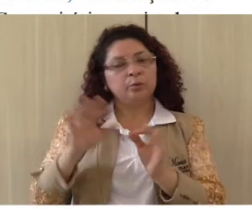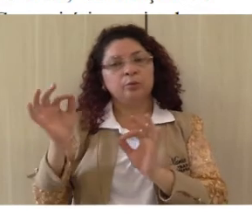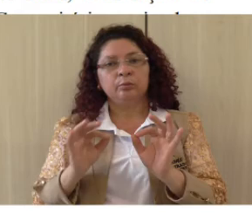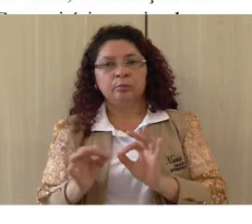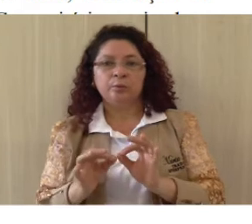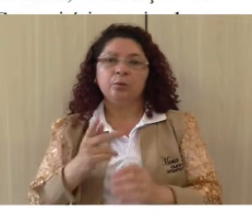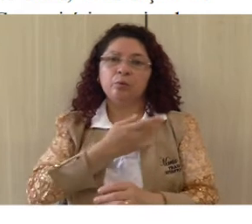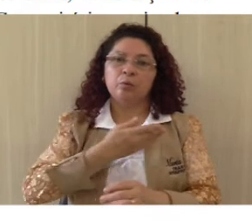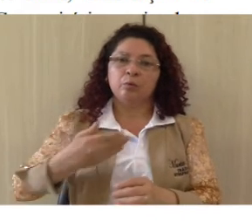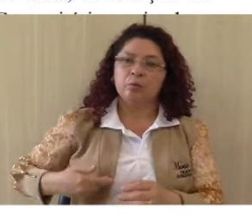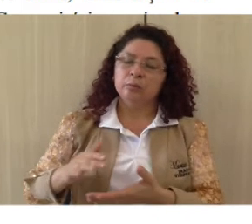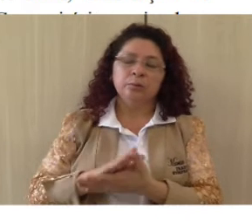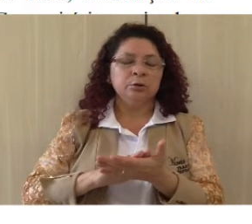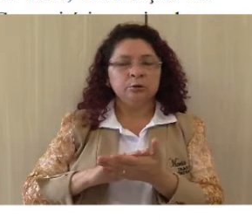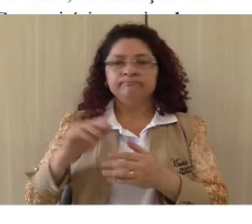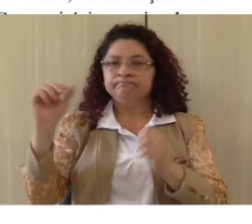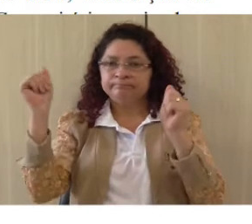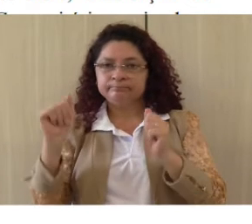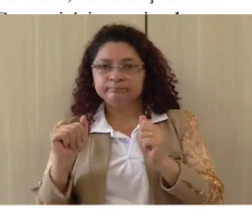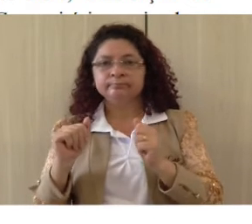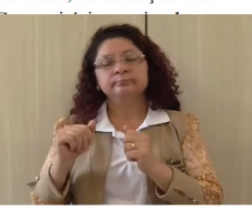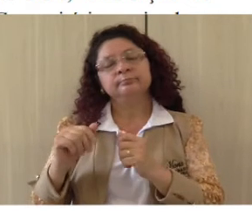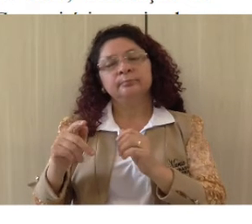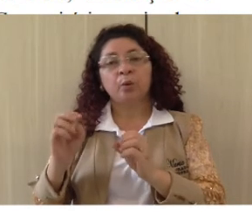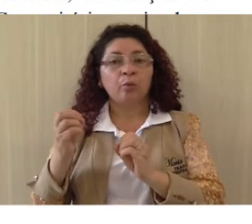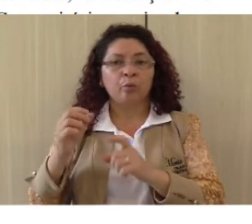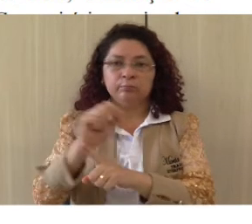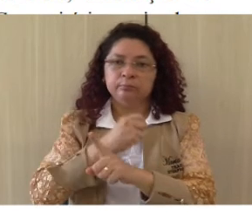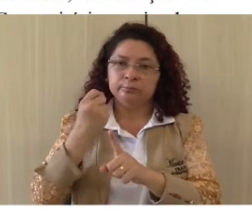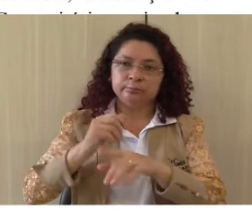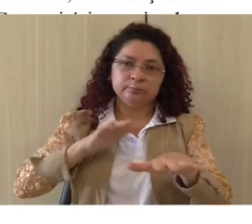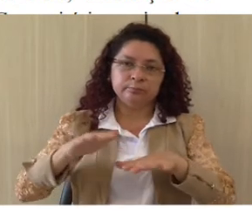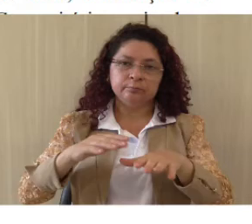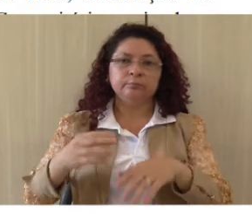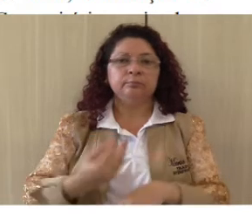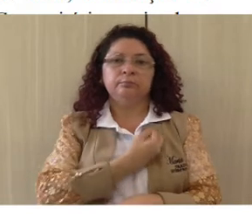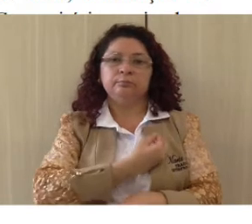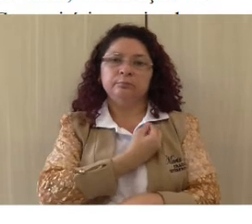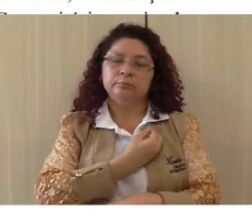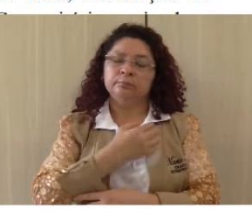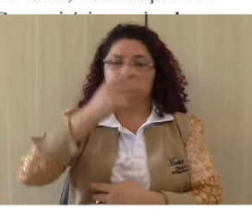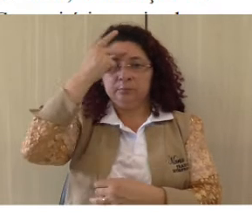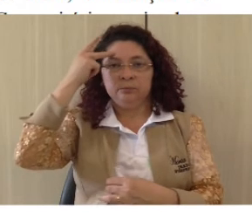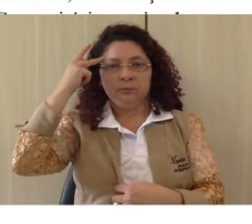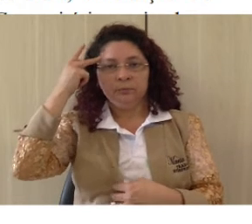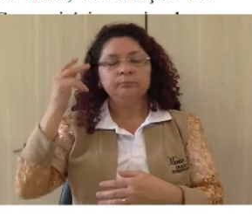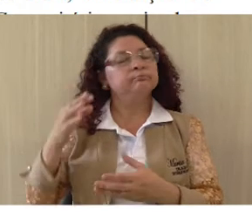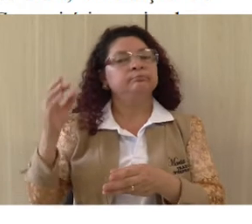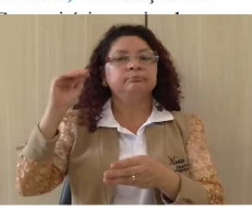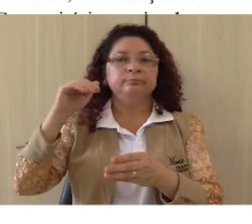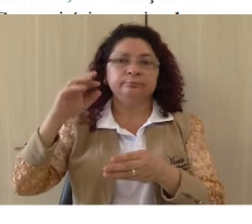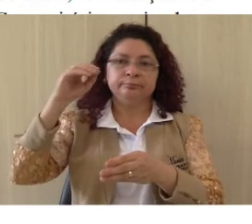não governamental, sindicato dos trabalhadores rurais ou movimento social que atua para candidatos que se enquadrem